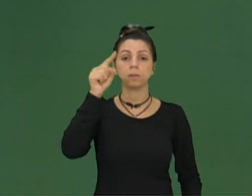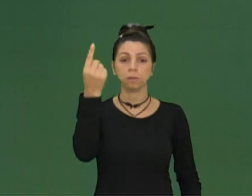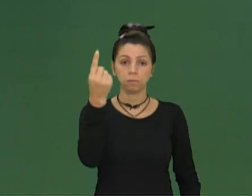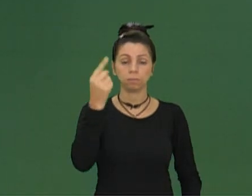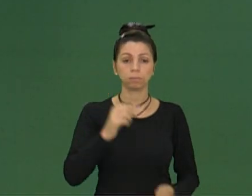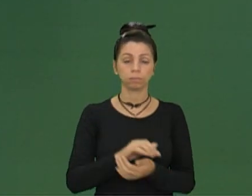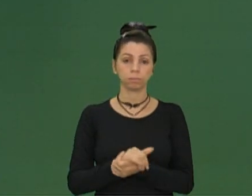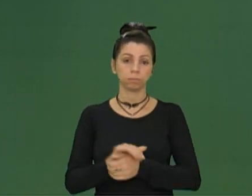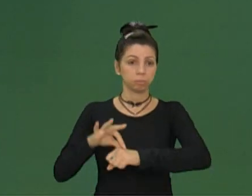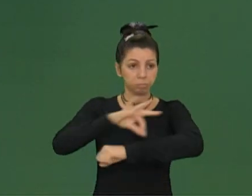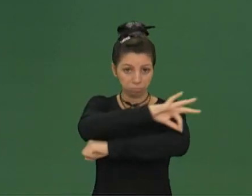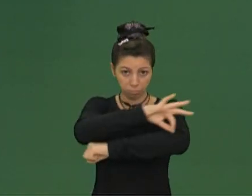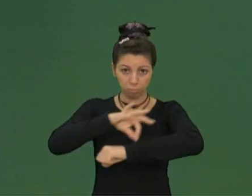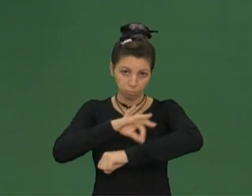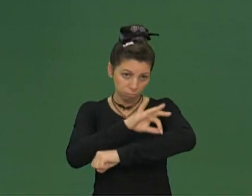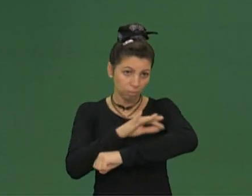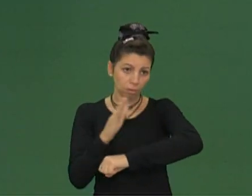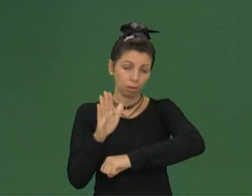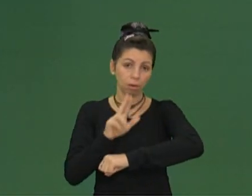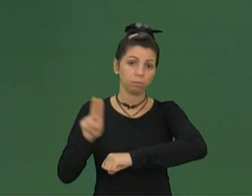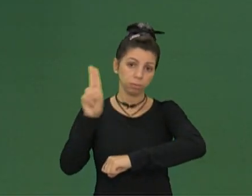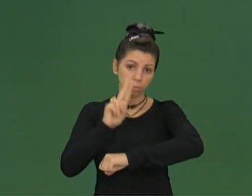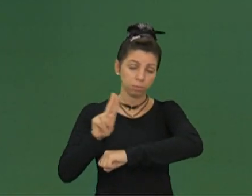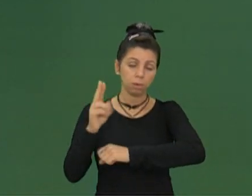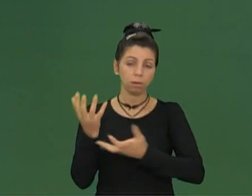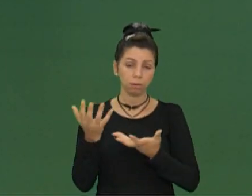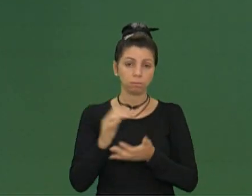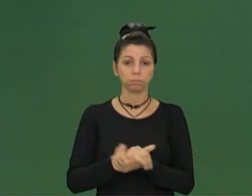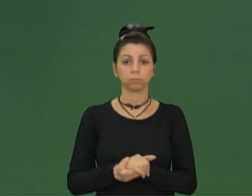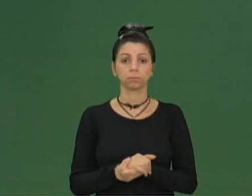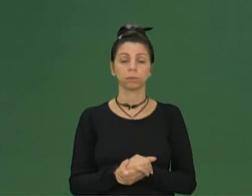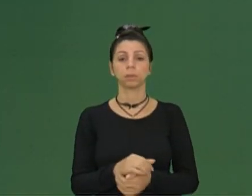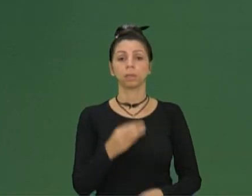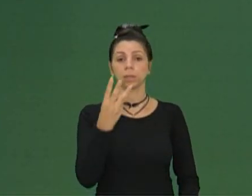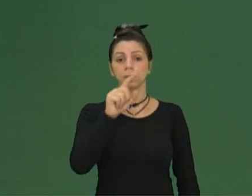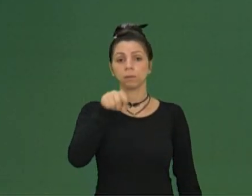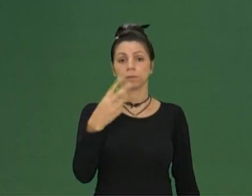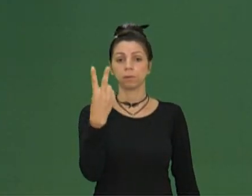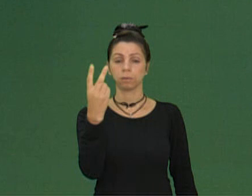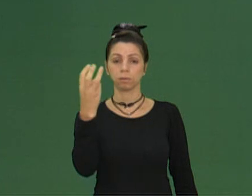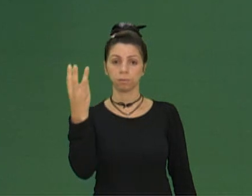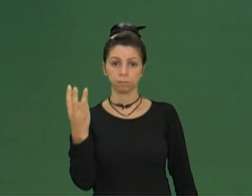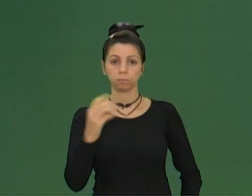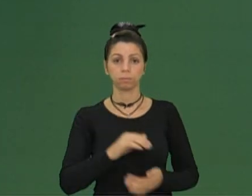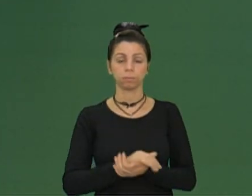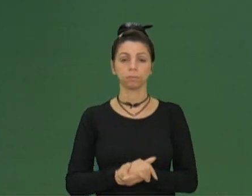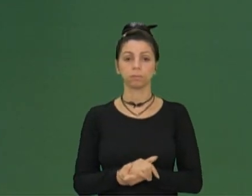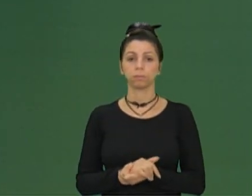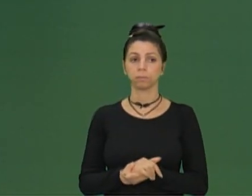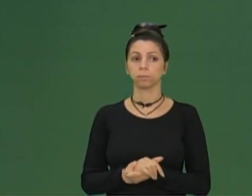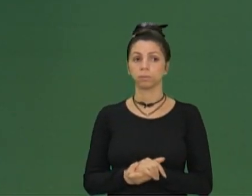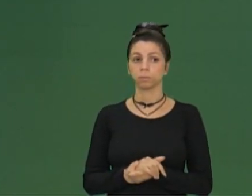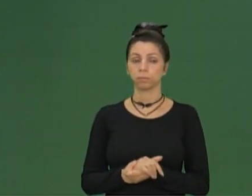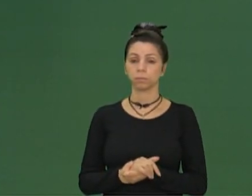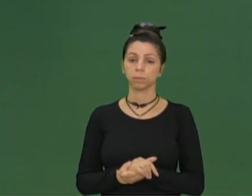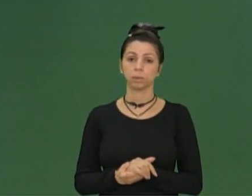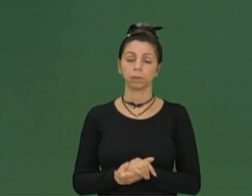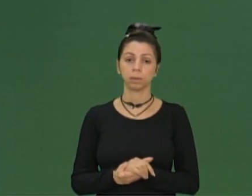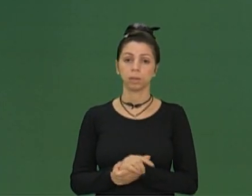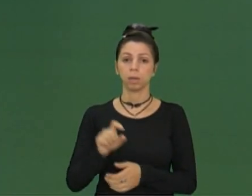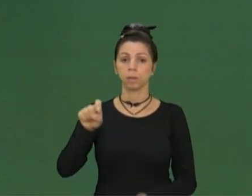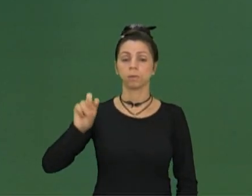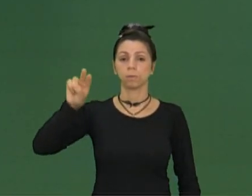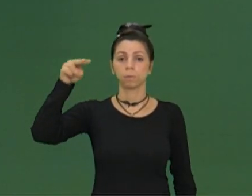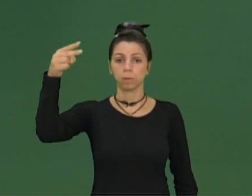utilizar a reta, por exemplo, né? 3,23. E qual que vai ser o x duas linhas? Aqui é negativo, então vai ficar o quê?